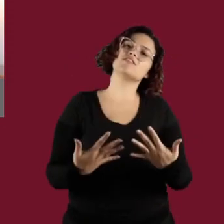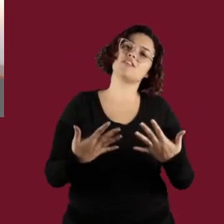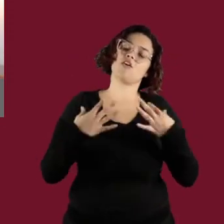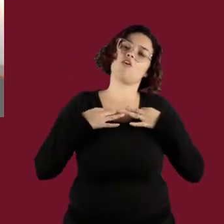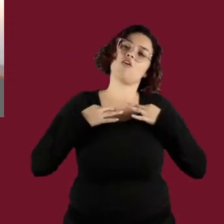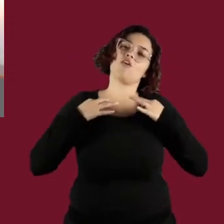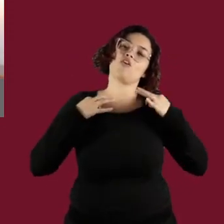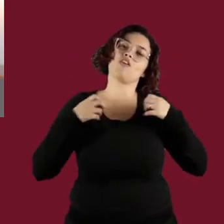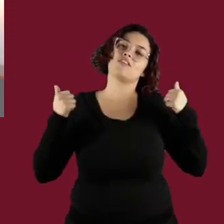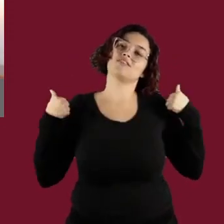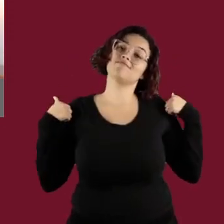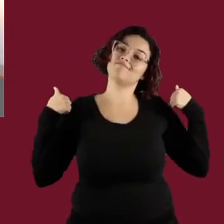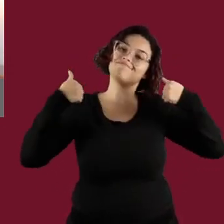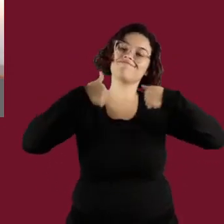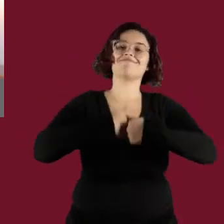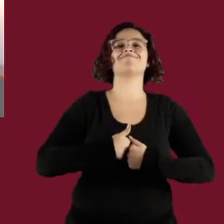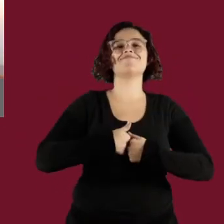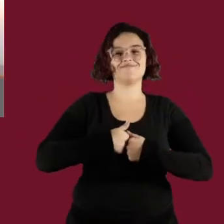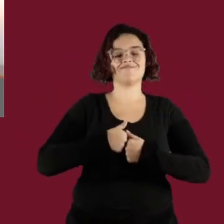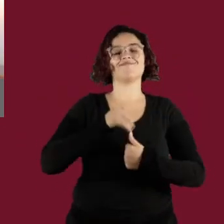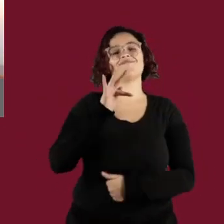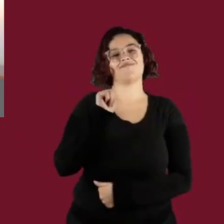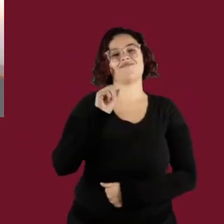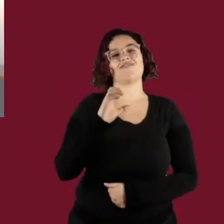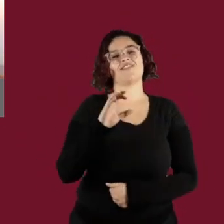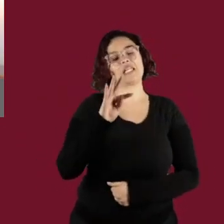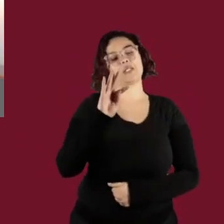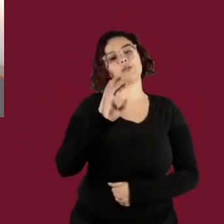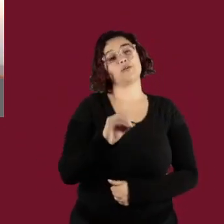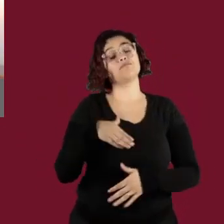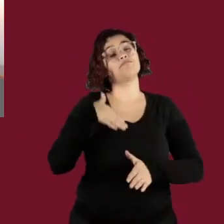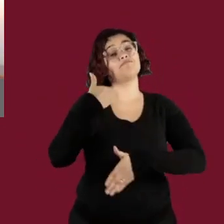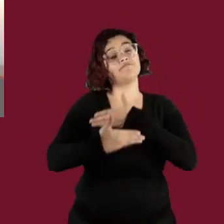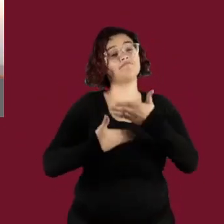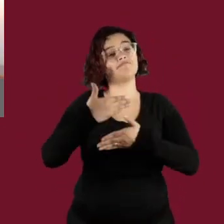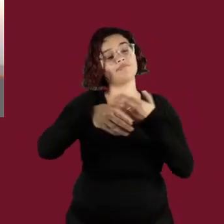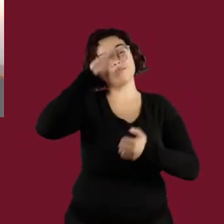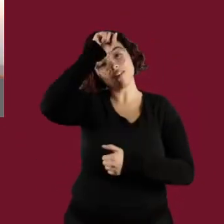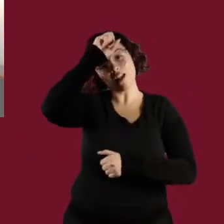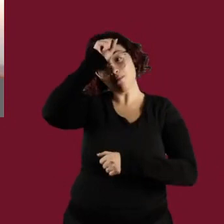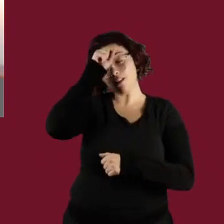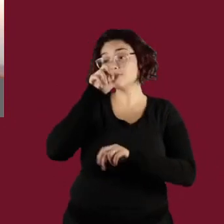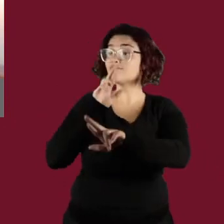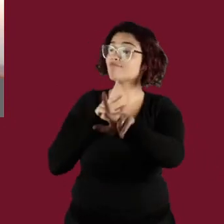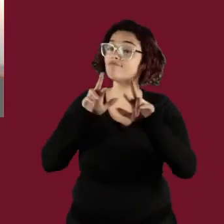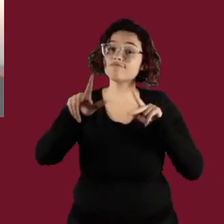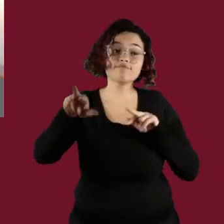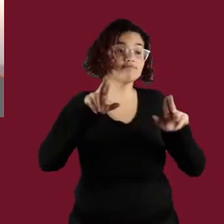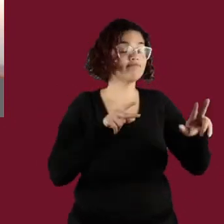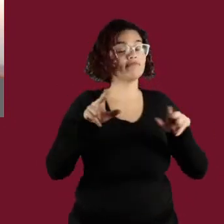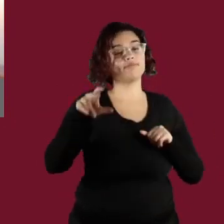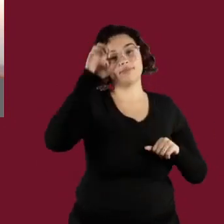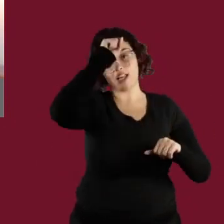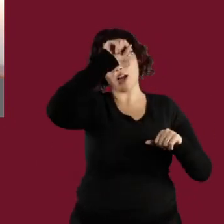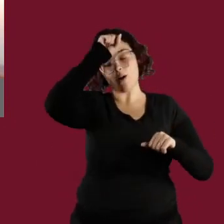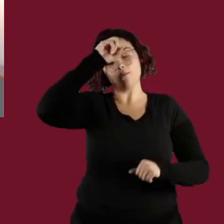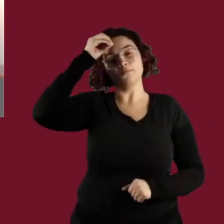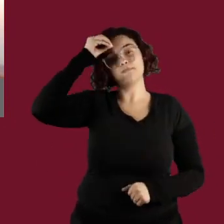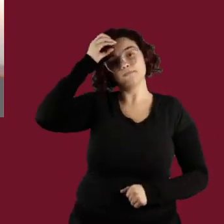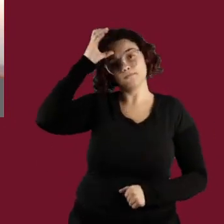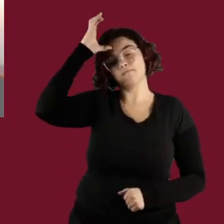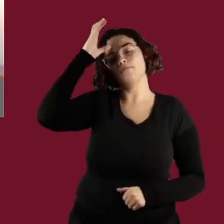é um terno. Então, e a gente vai aprendendo um do outro, não é? E esse é um dos motivos pelos